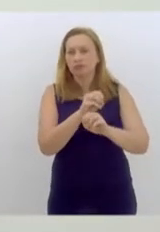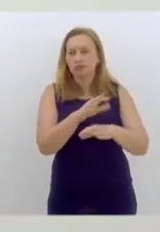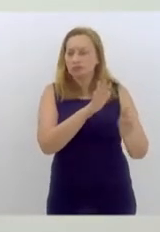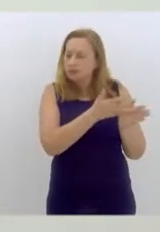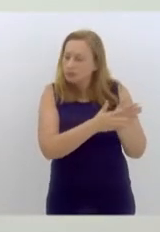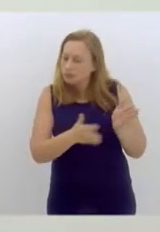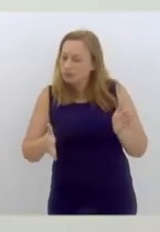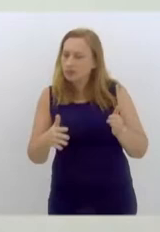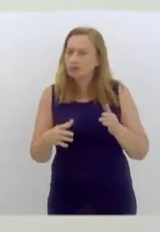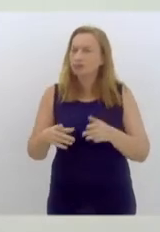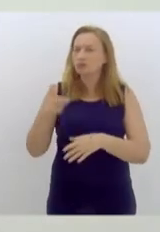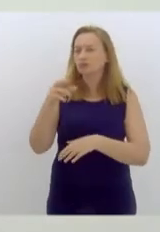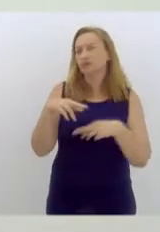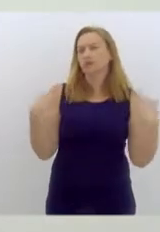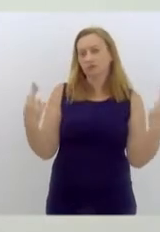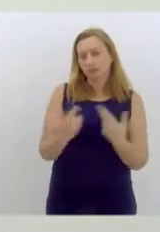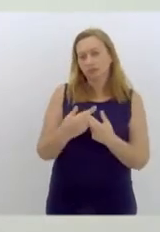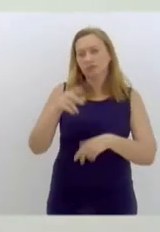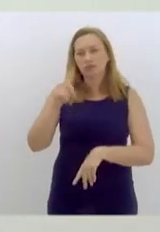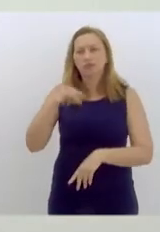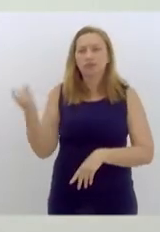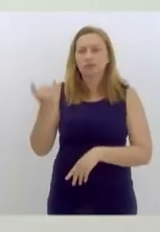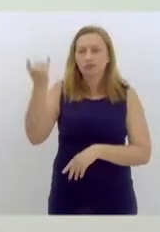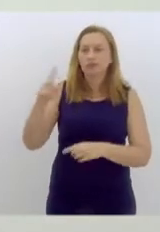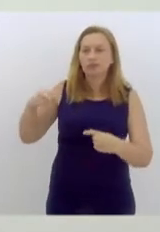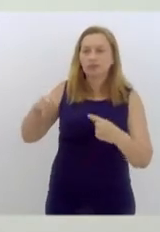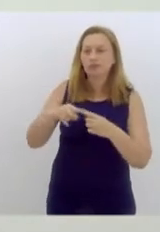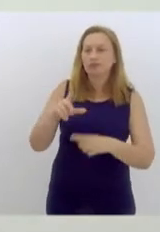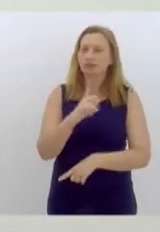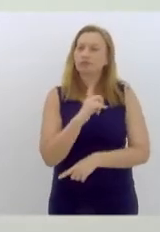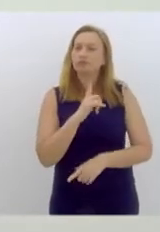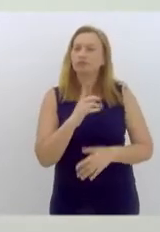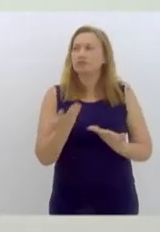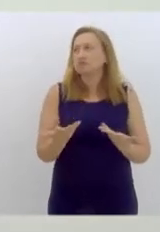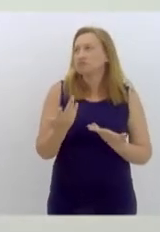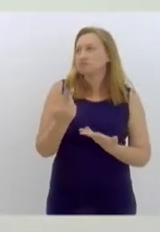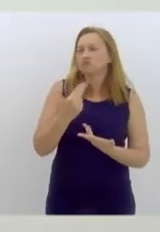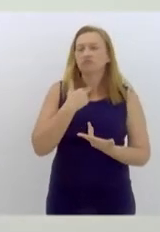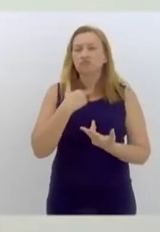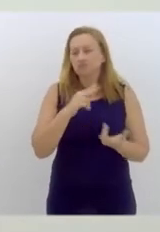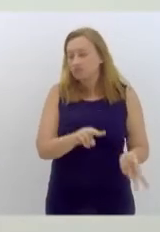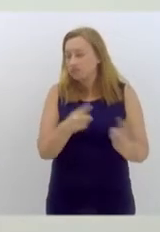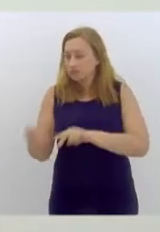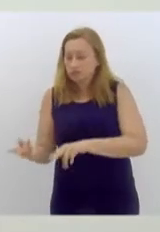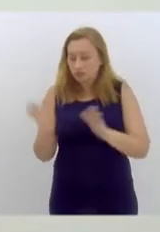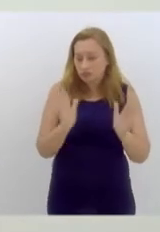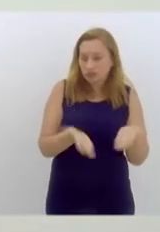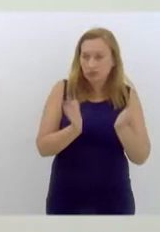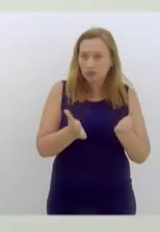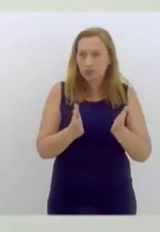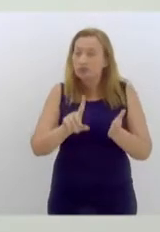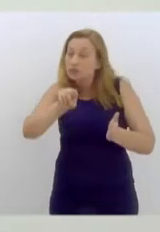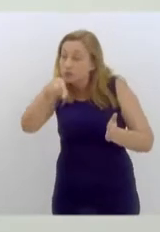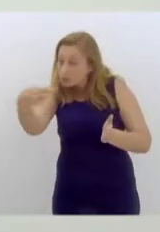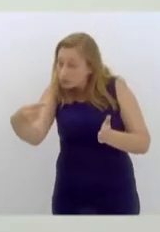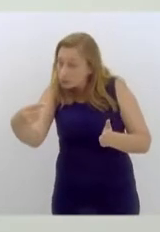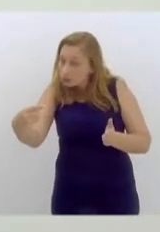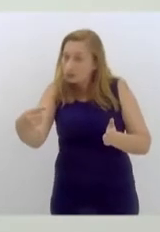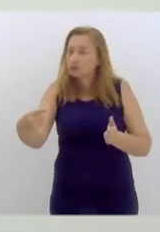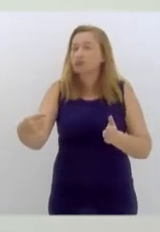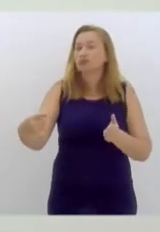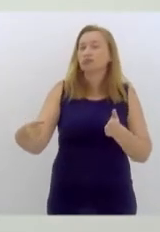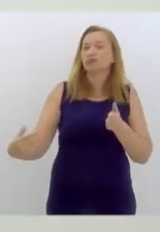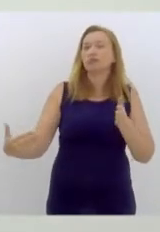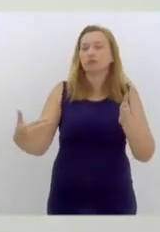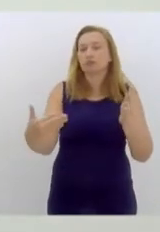muito importante, a audiência tem esse objetivo. E o que não puder encaminhar agora aqui, que nos encaminhe até